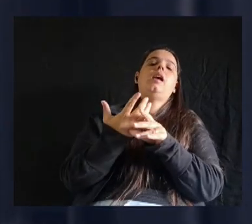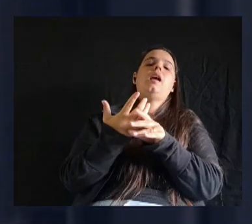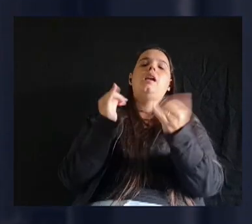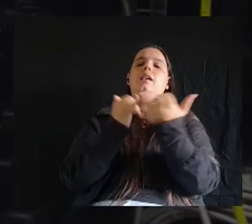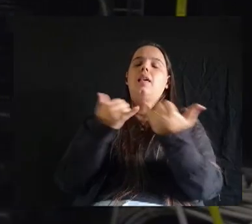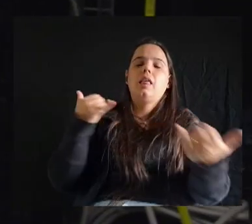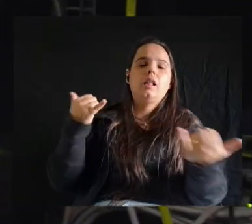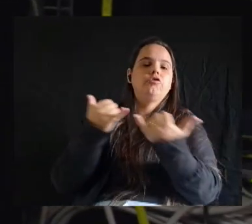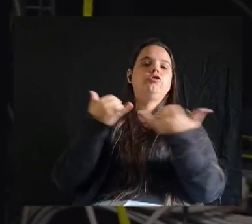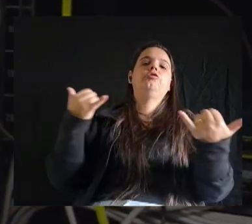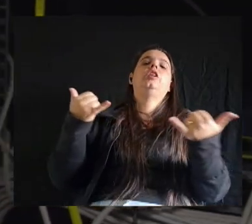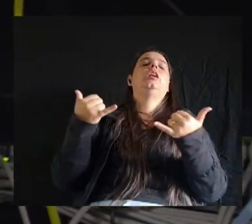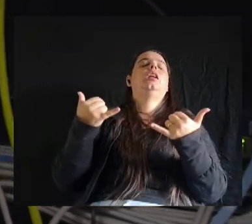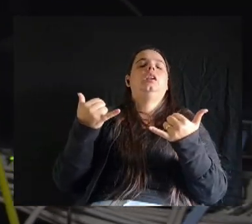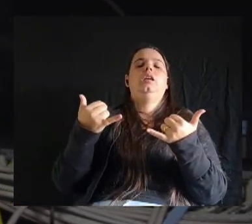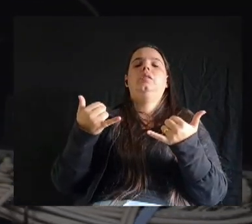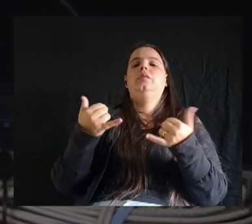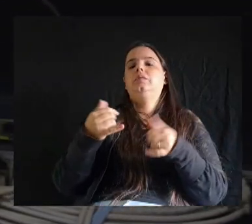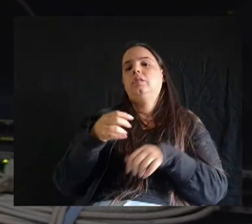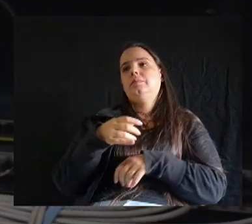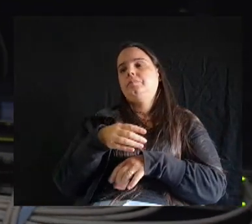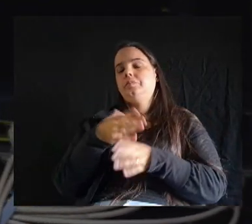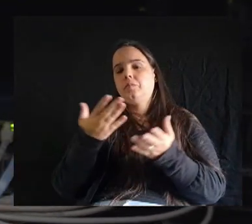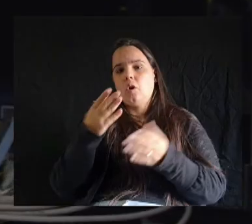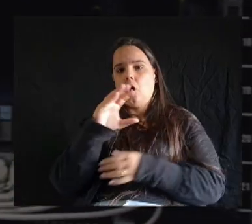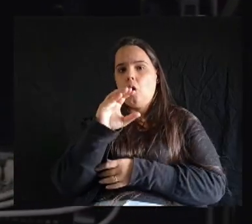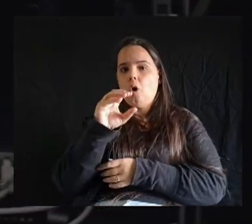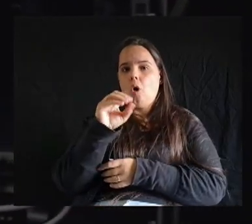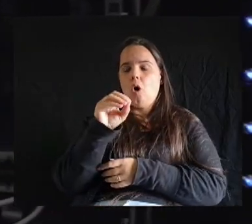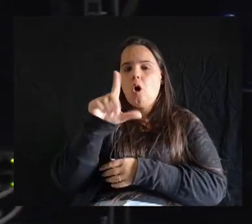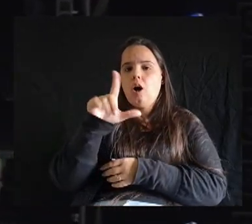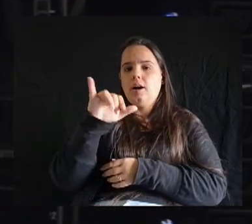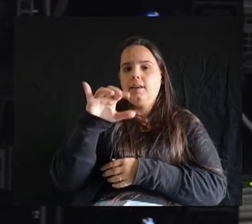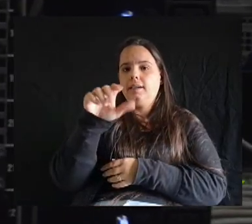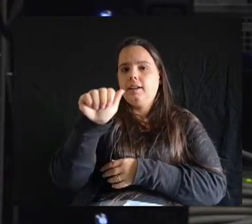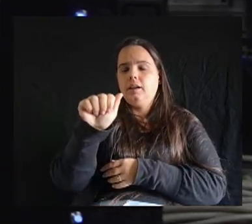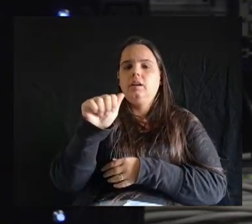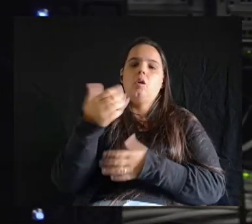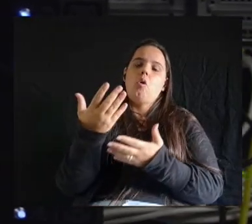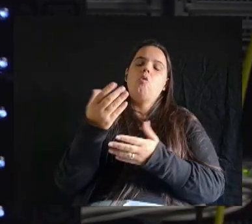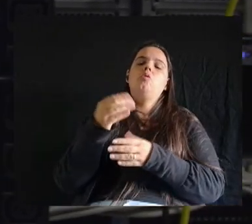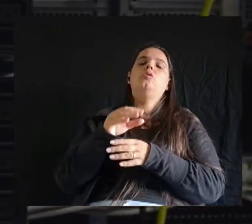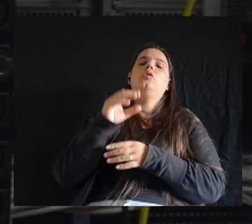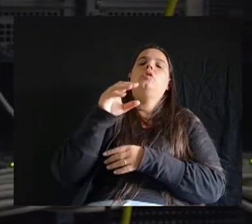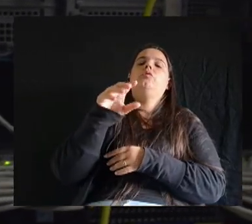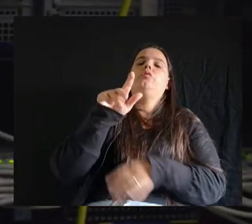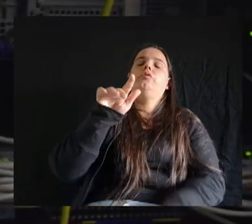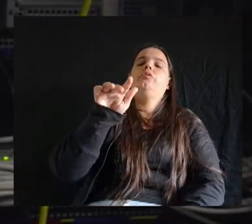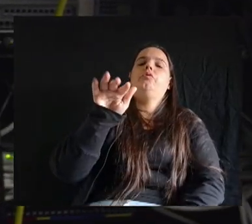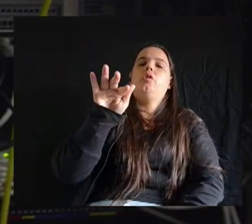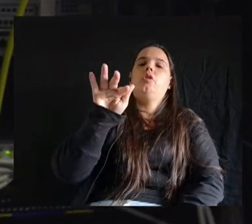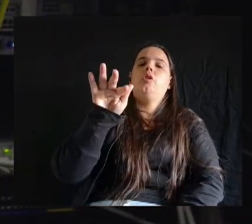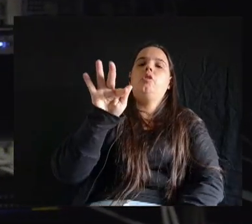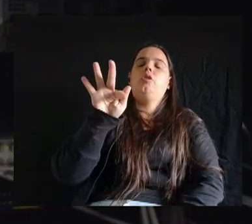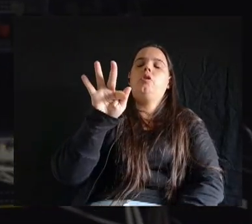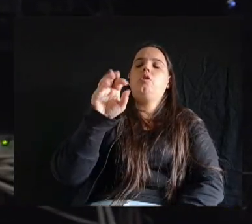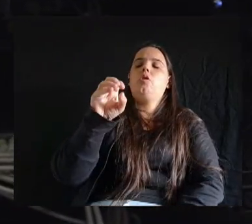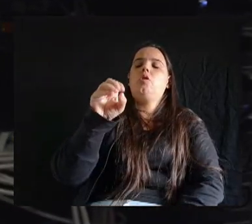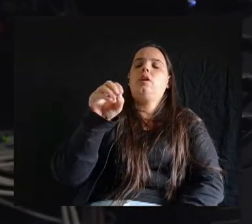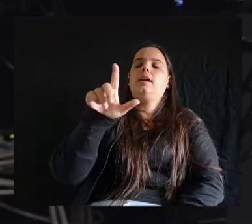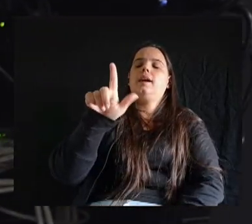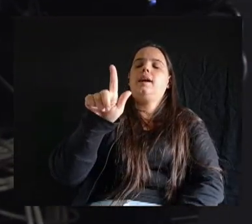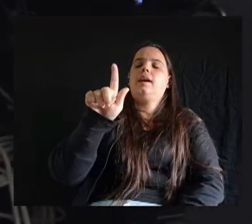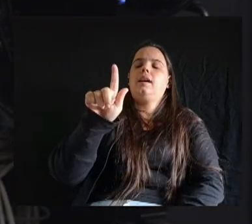seja eólica, né, seja energia fotovoltaica, e outras regiões do Brasil que têm abundância de recursos